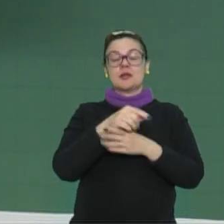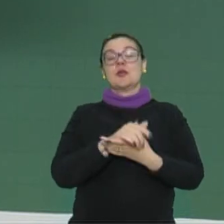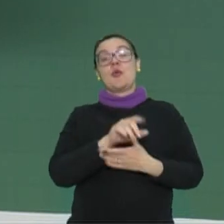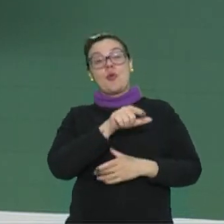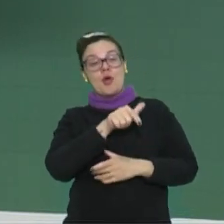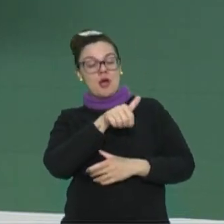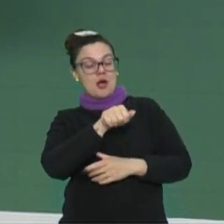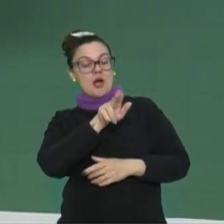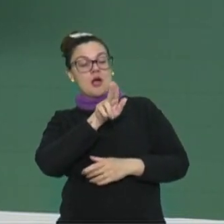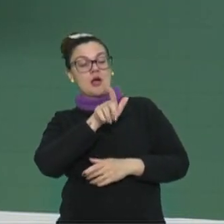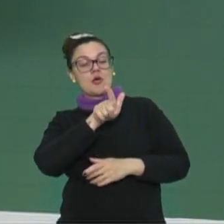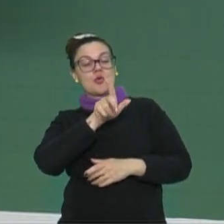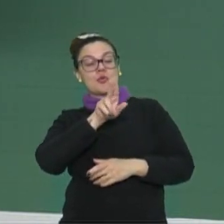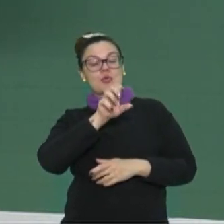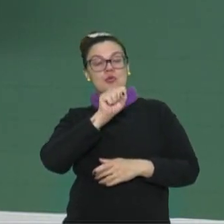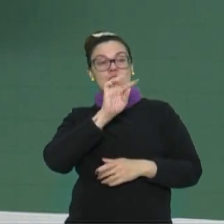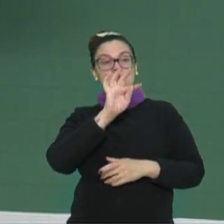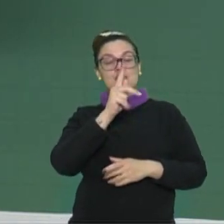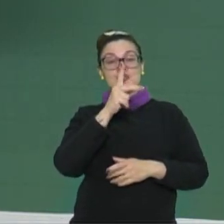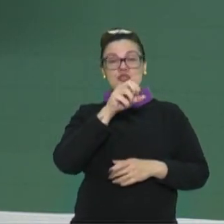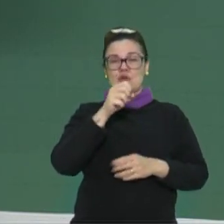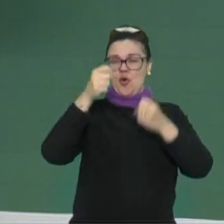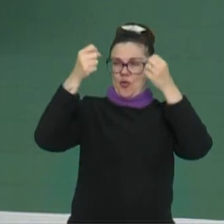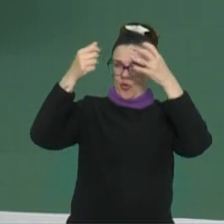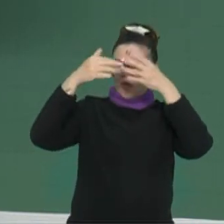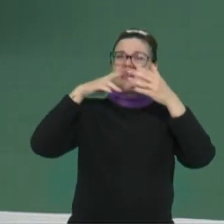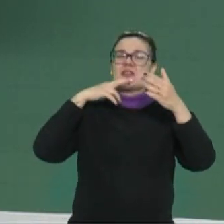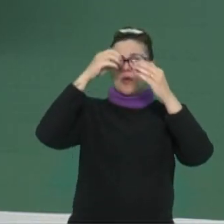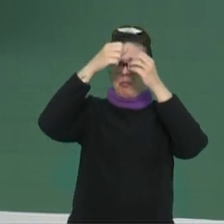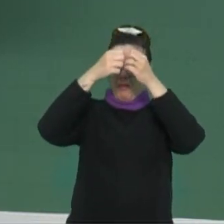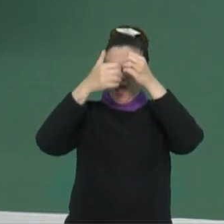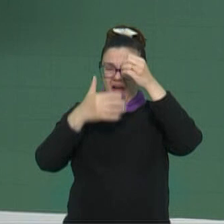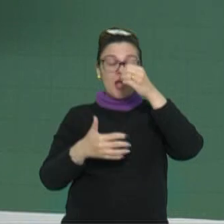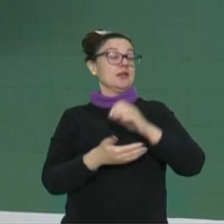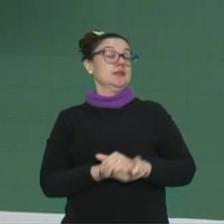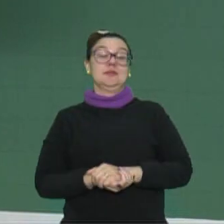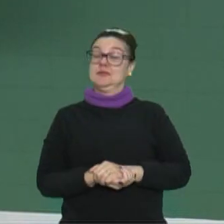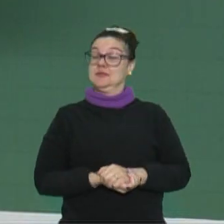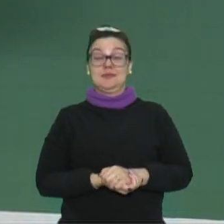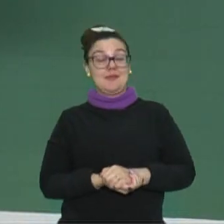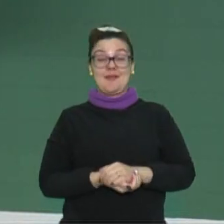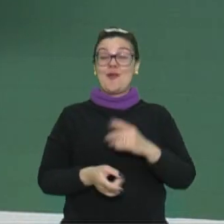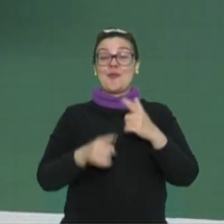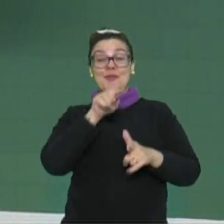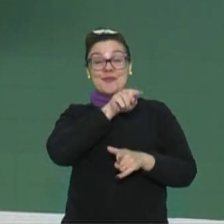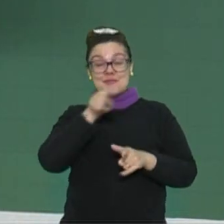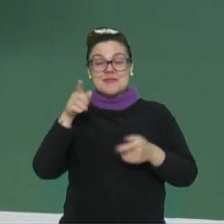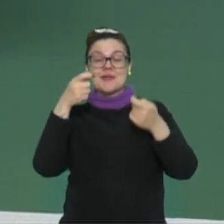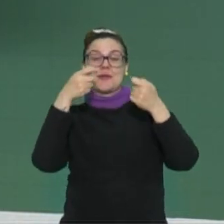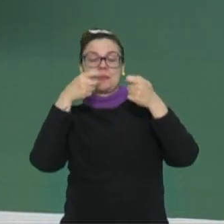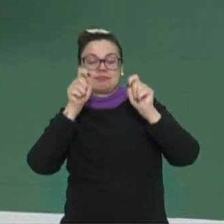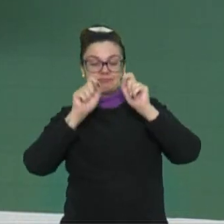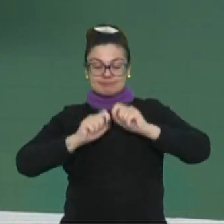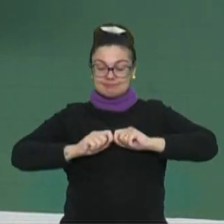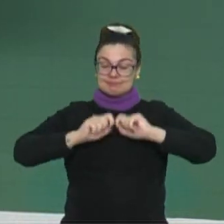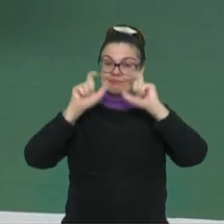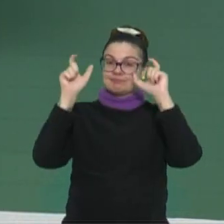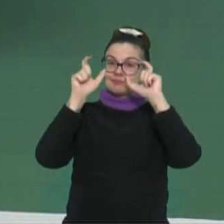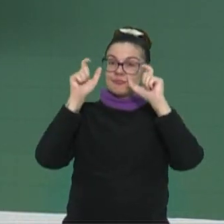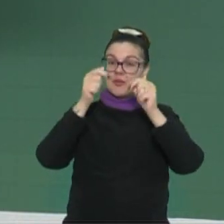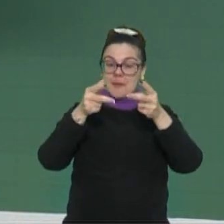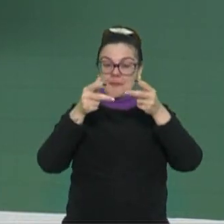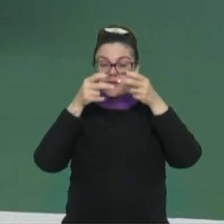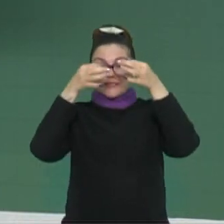aí. Perceberam? Eu não coloquei uma resposta assim, corrida, exata aqui, justamente para você perceber o